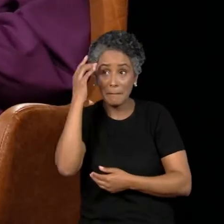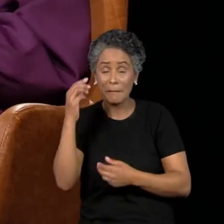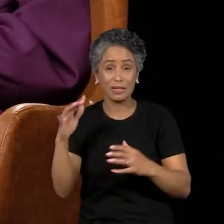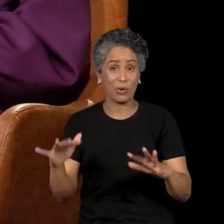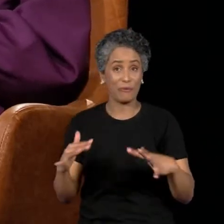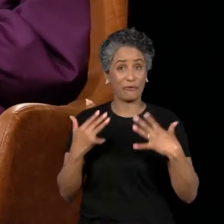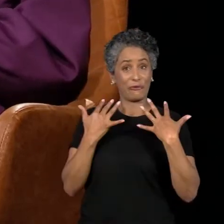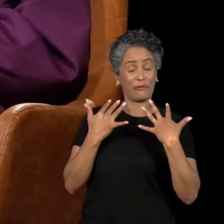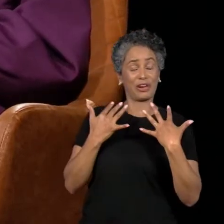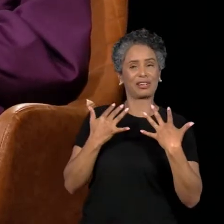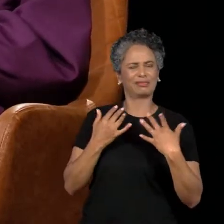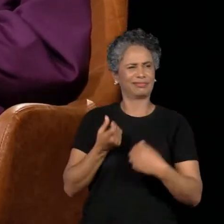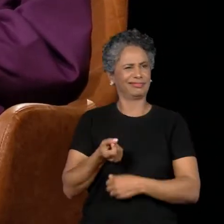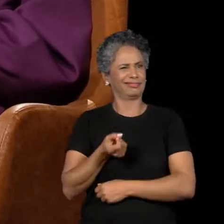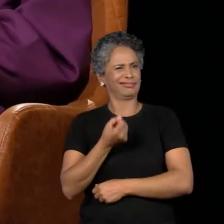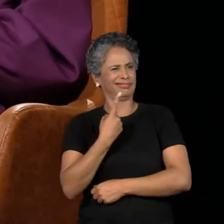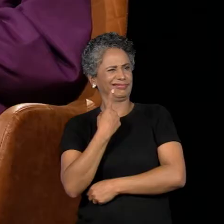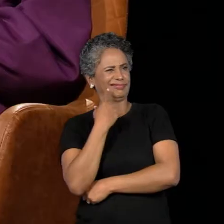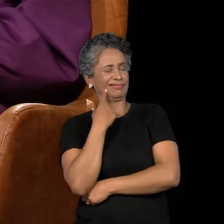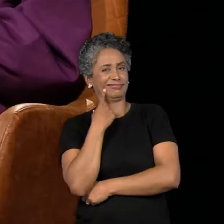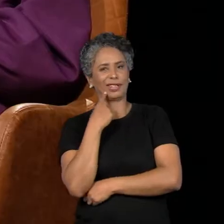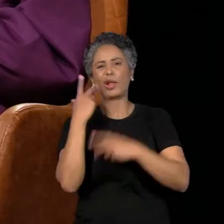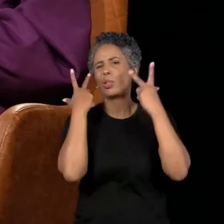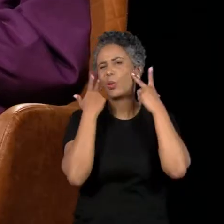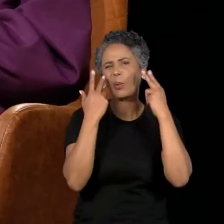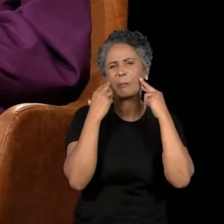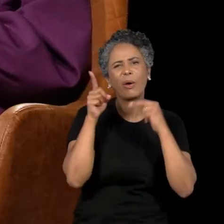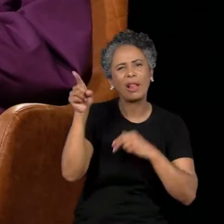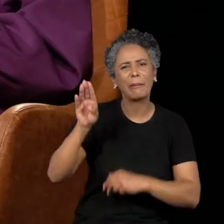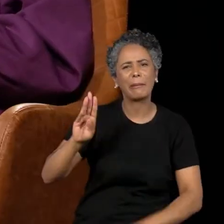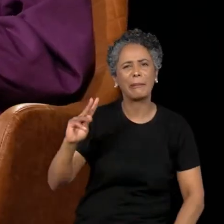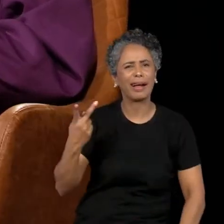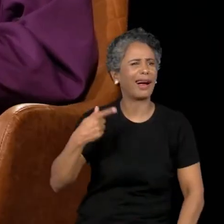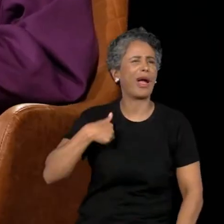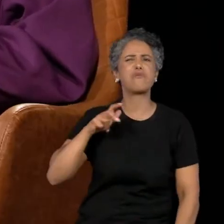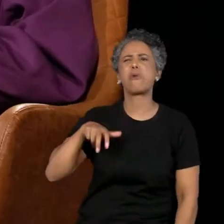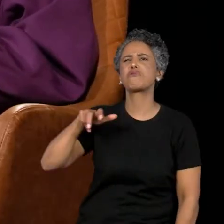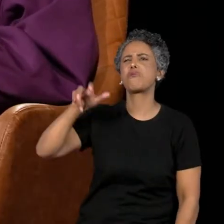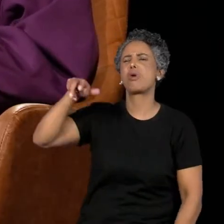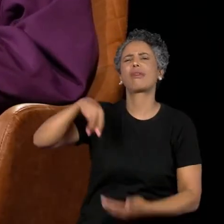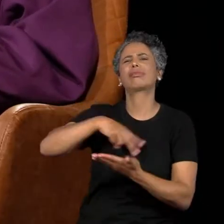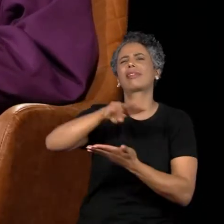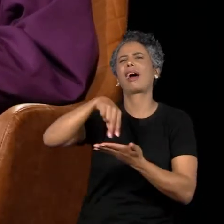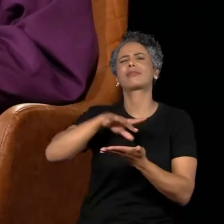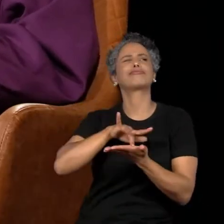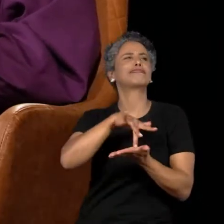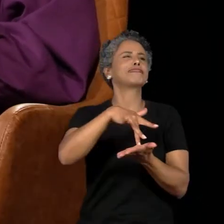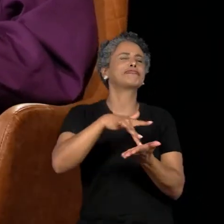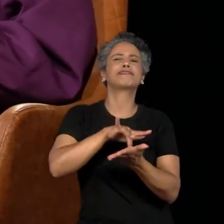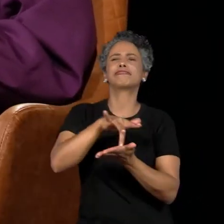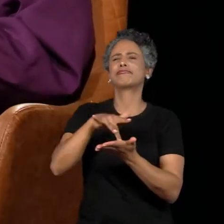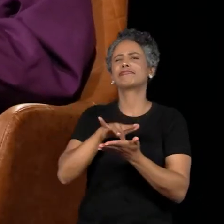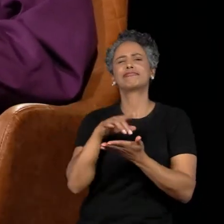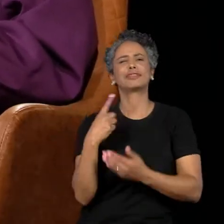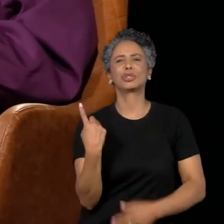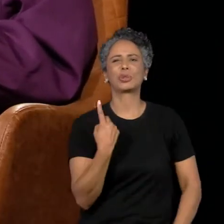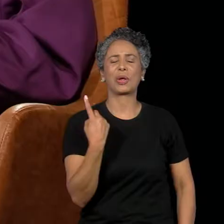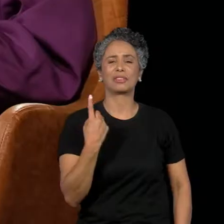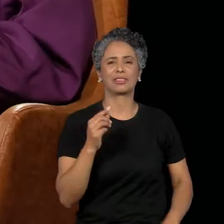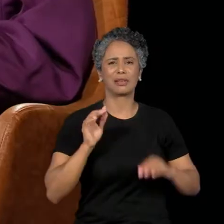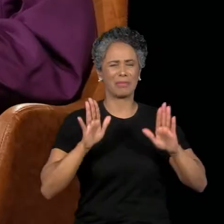cima do Morro de Belo Horizonte. E as pessoas perguntavam, mas menino, onde é que você aprendeu isso? Eu falei assim, eu aprendi no